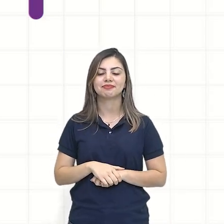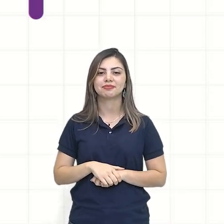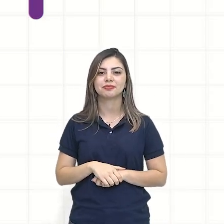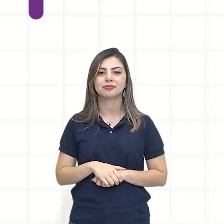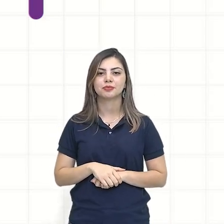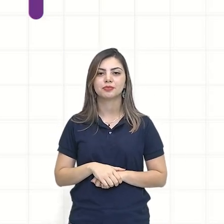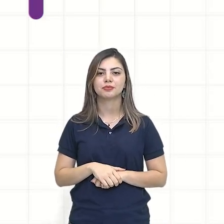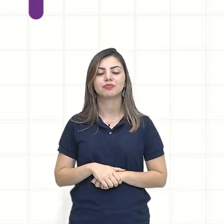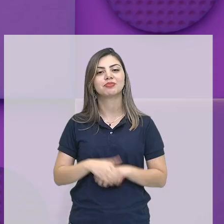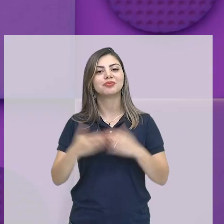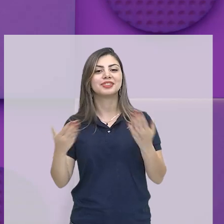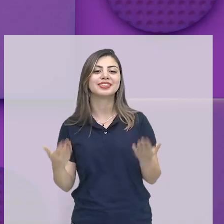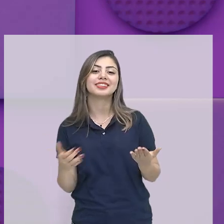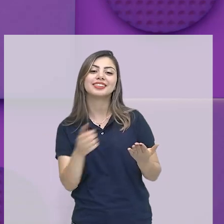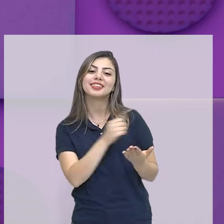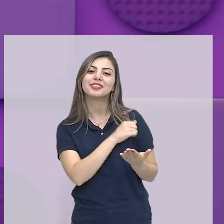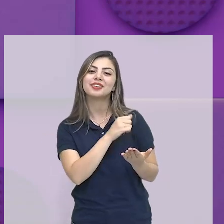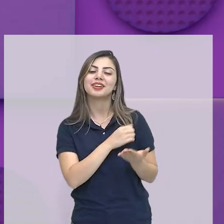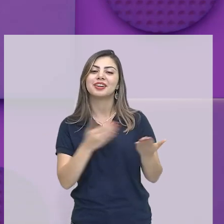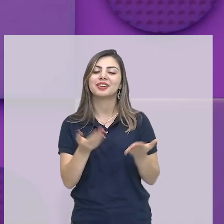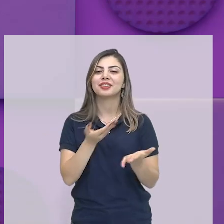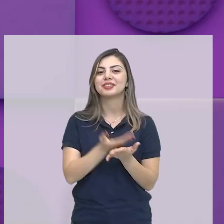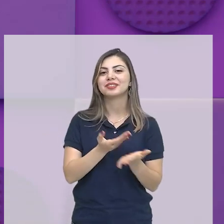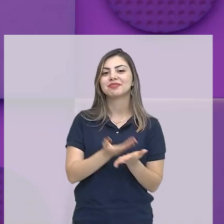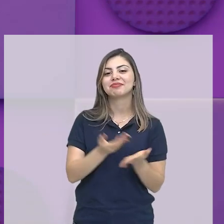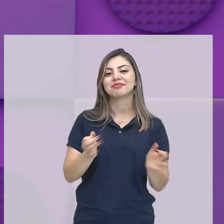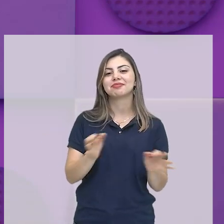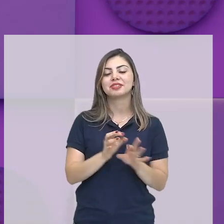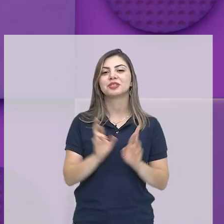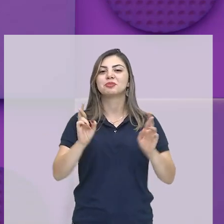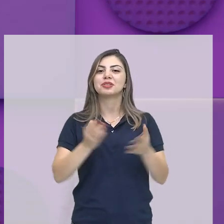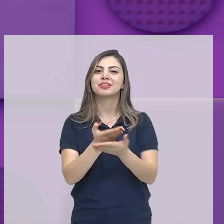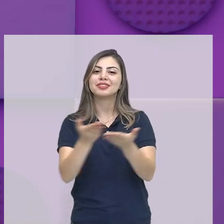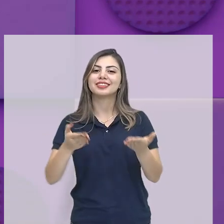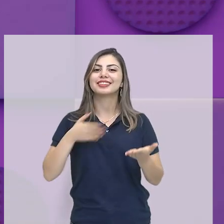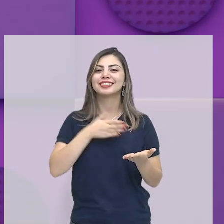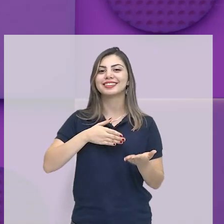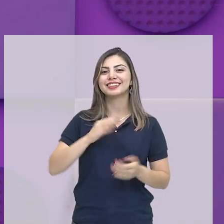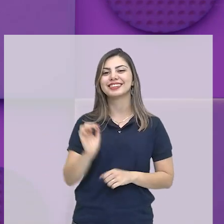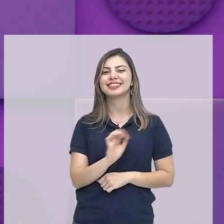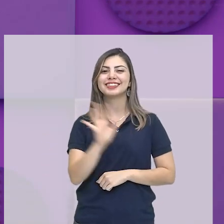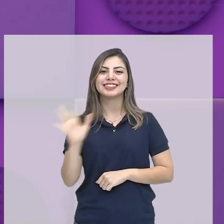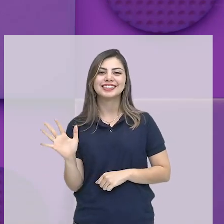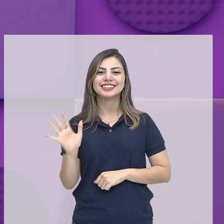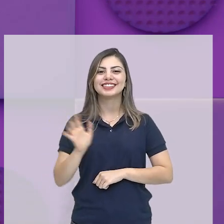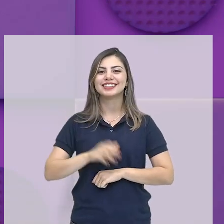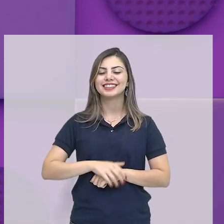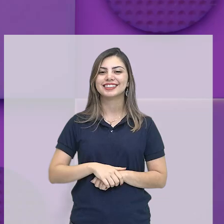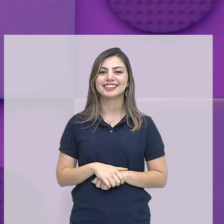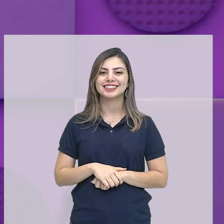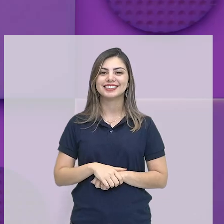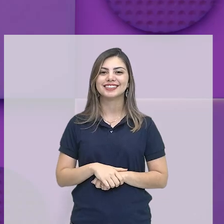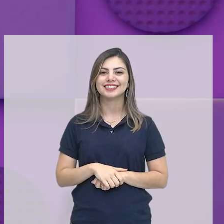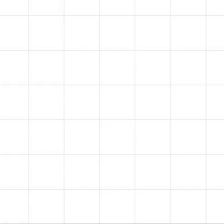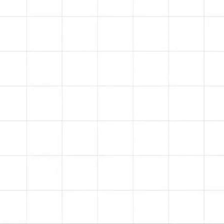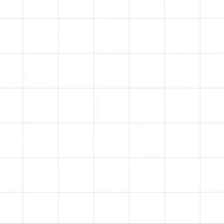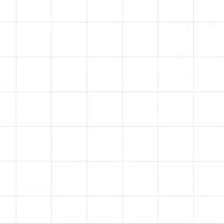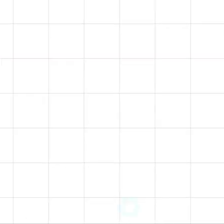Muito bem. Queridos alunos, essa foi a nossa aula. Espero que todos tenham gostado e até a próxima oportunidade.